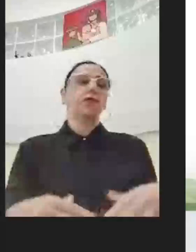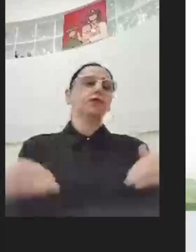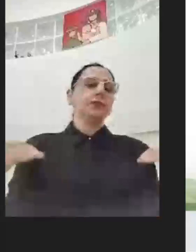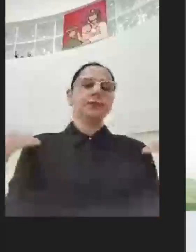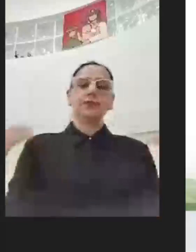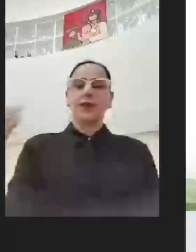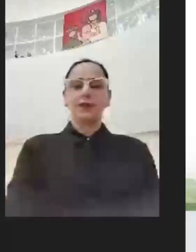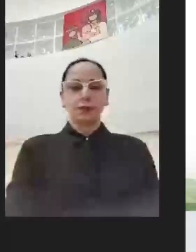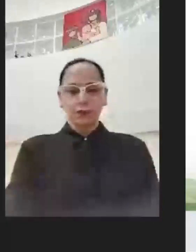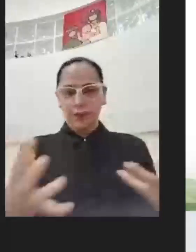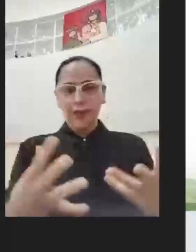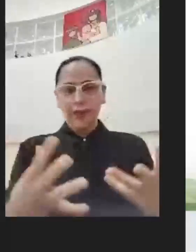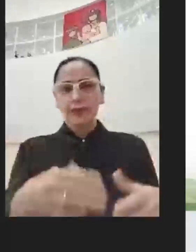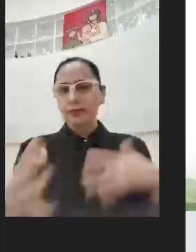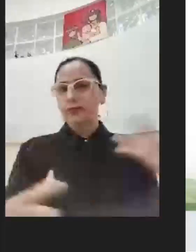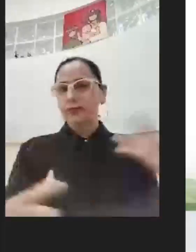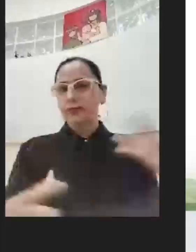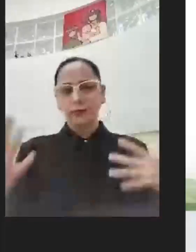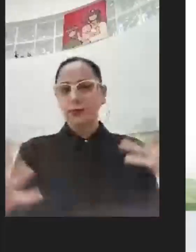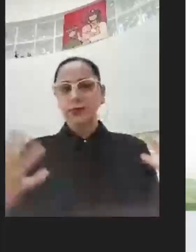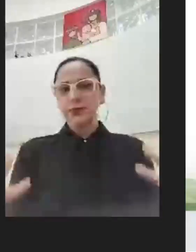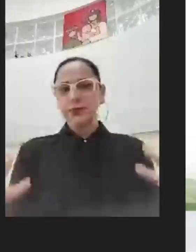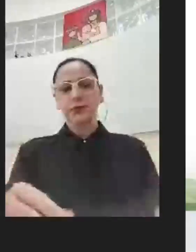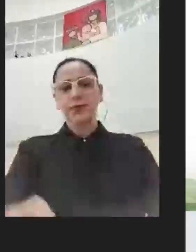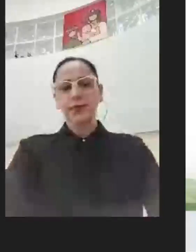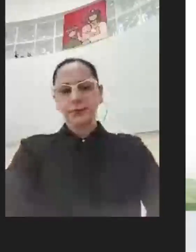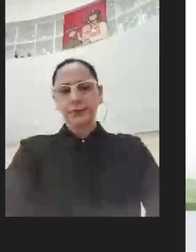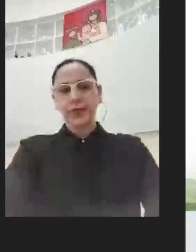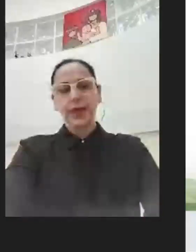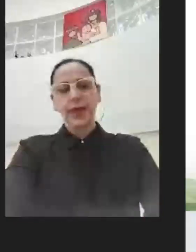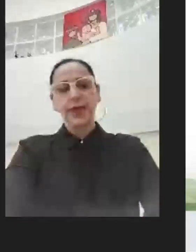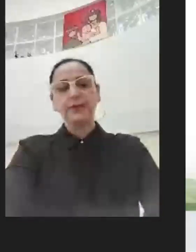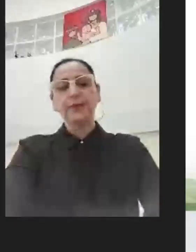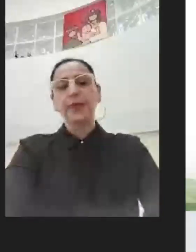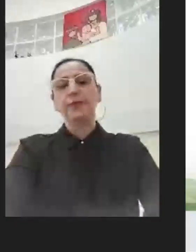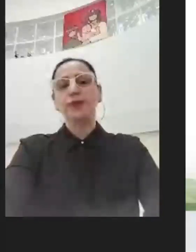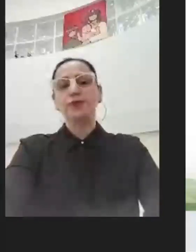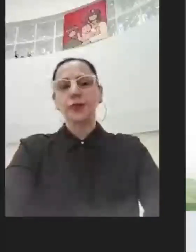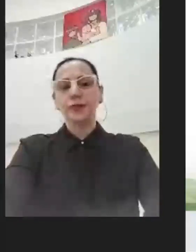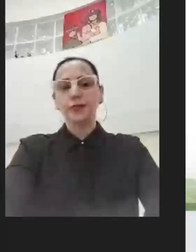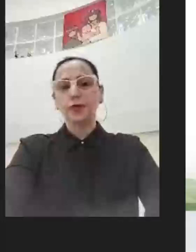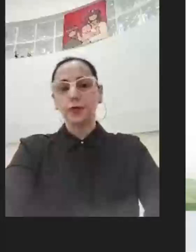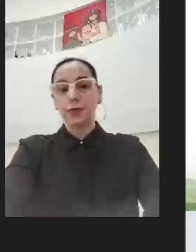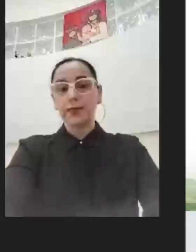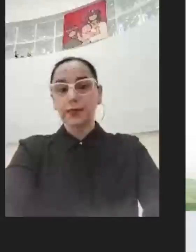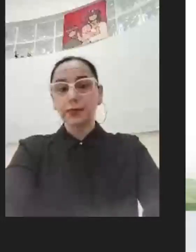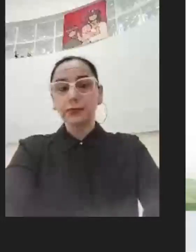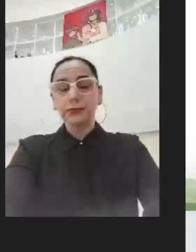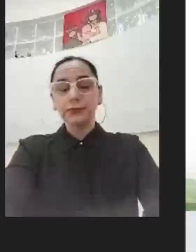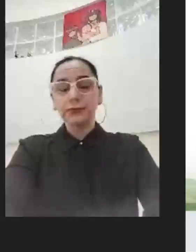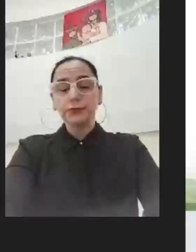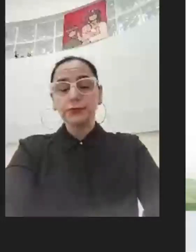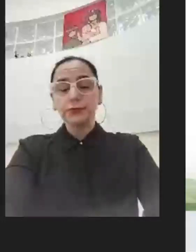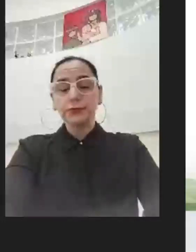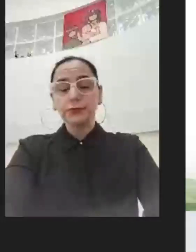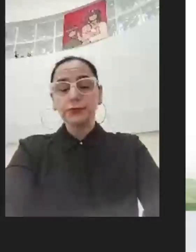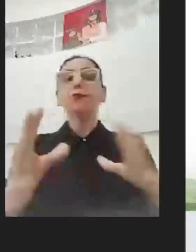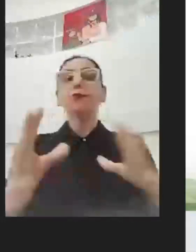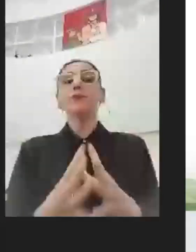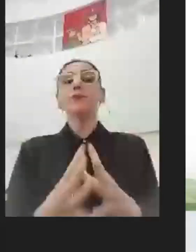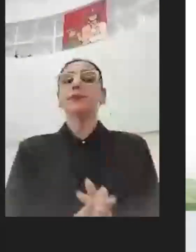ficavam doentes, outras estavam, né, com esse estado de nutrição aí bastante